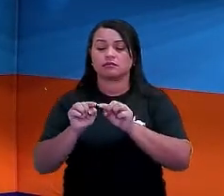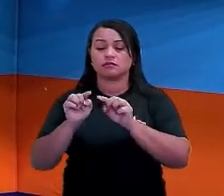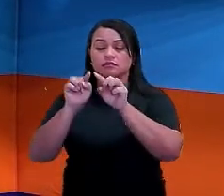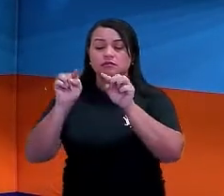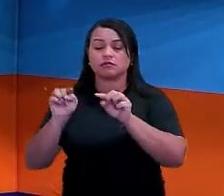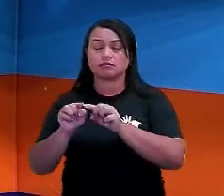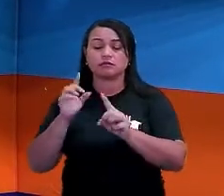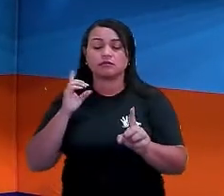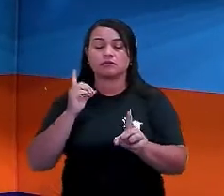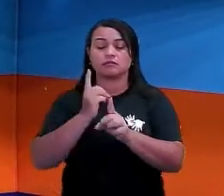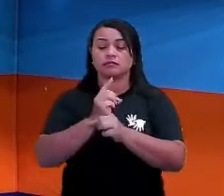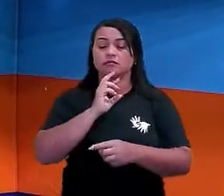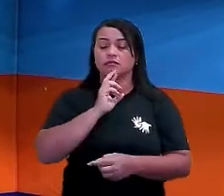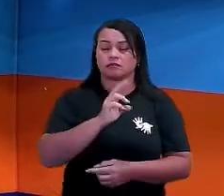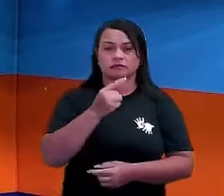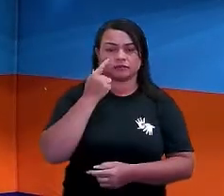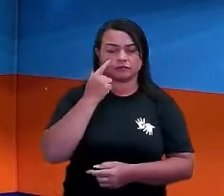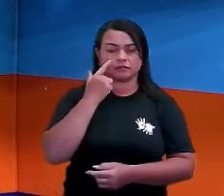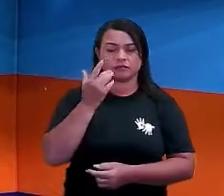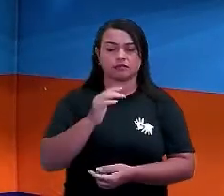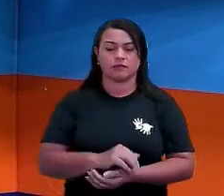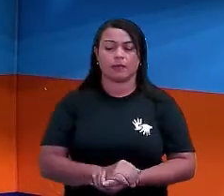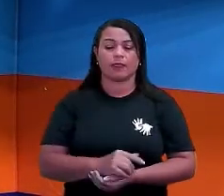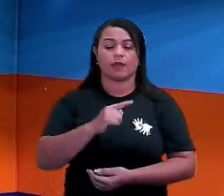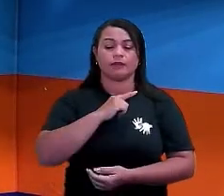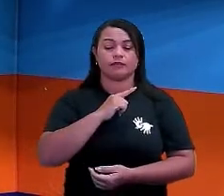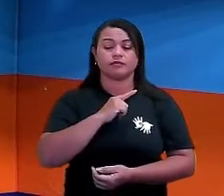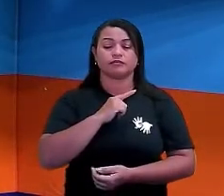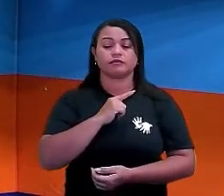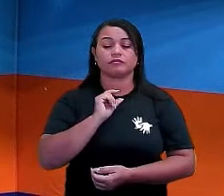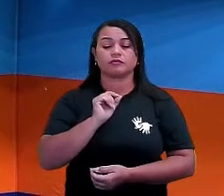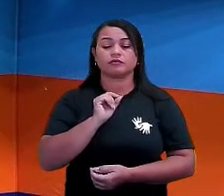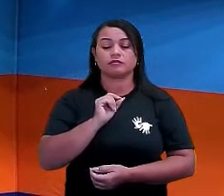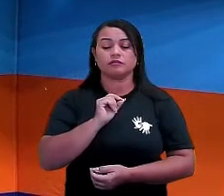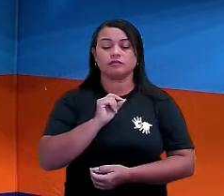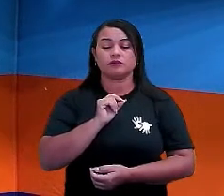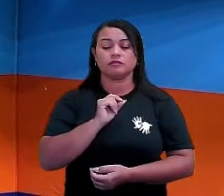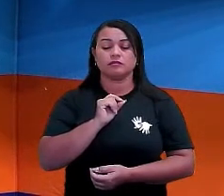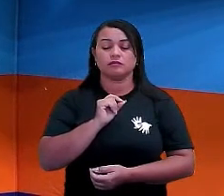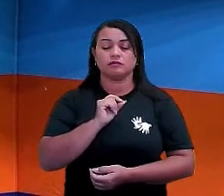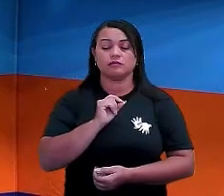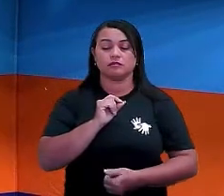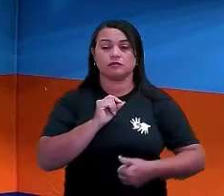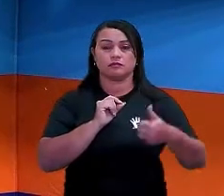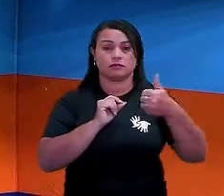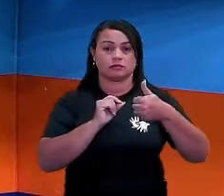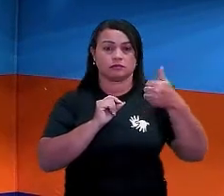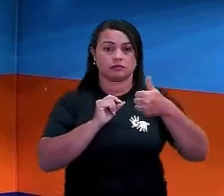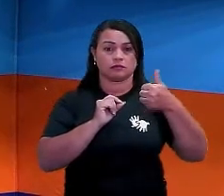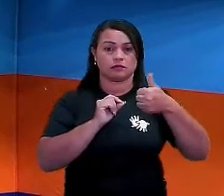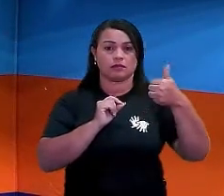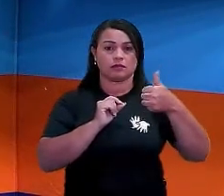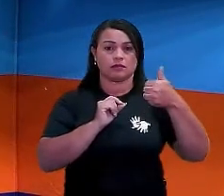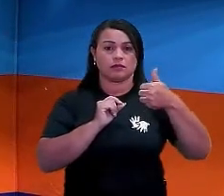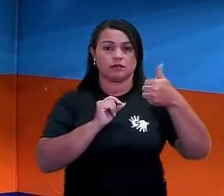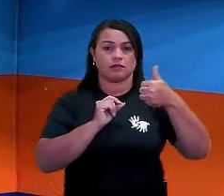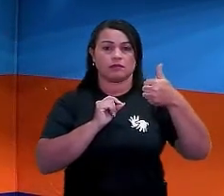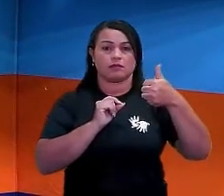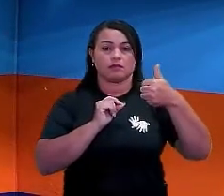chegar à resposta? Então, vamos lá. Eu tenho aqui, ó, o primeiro símbolo aqui